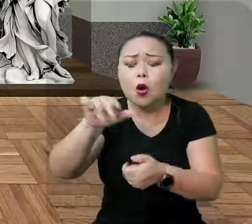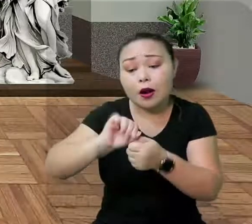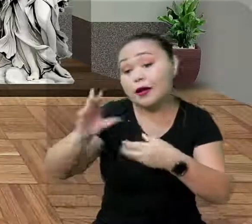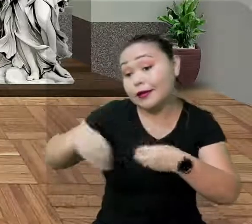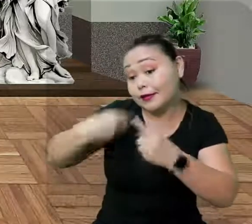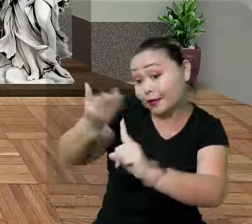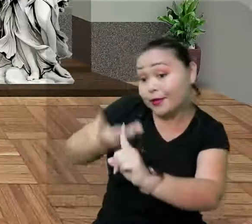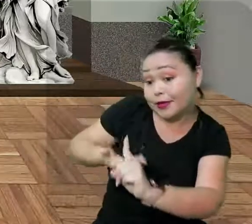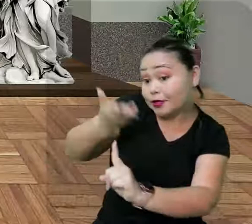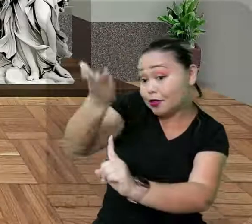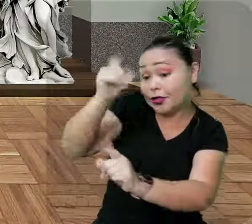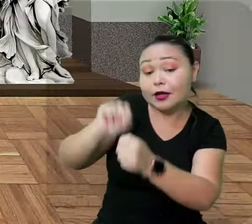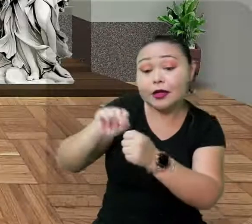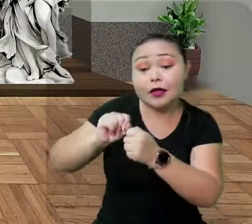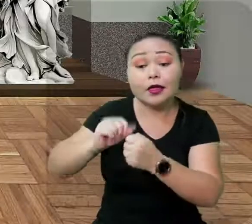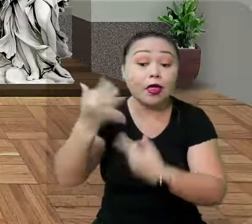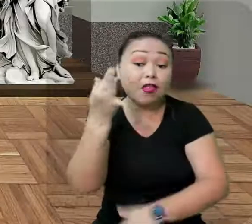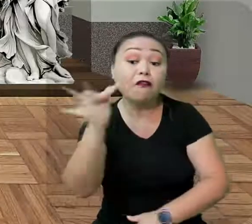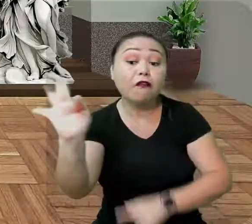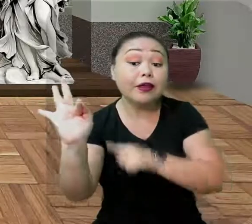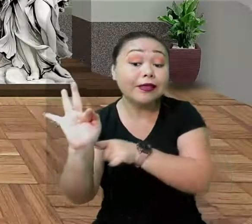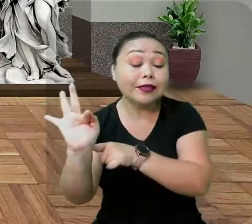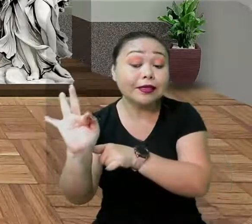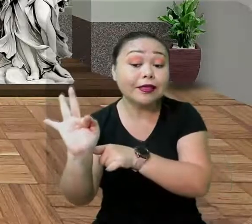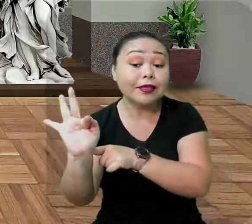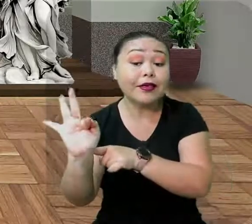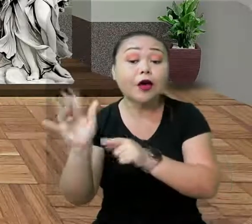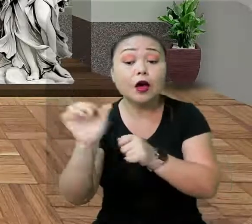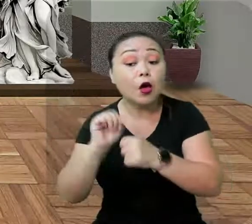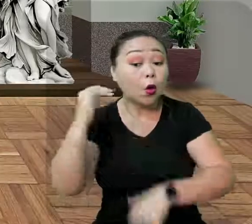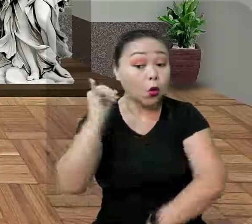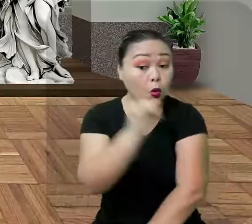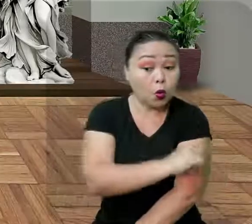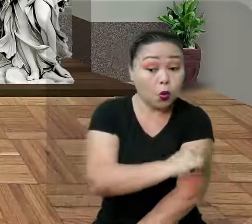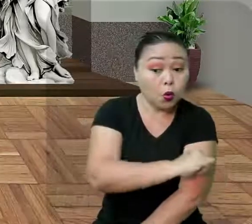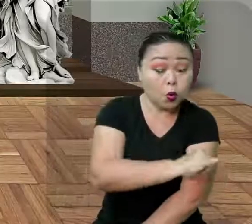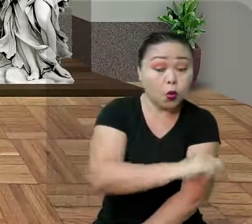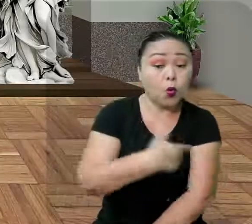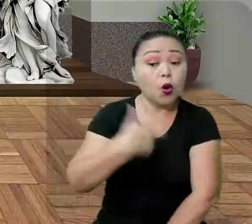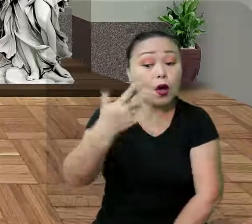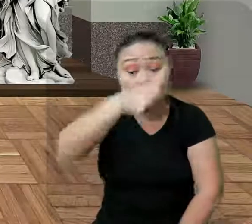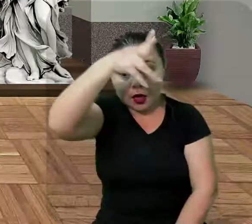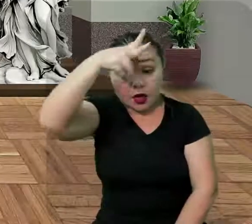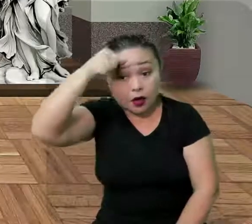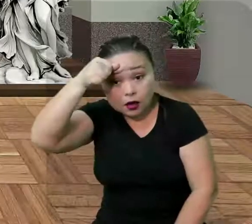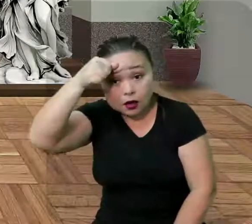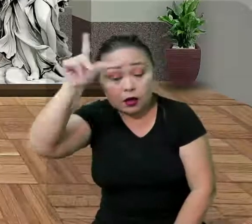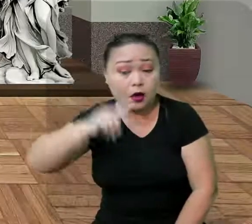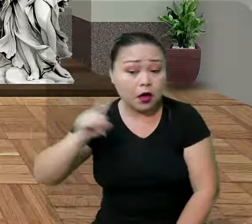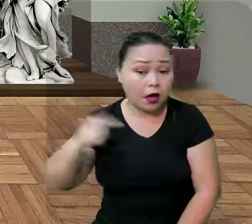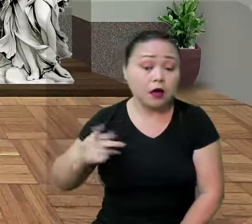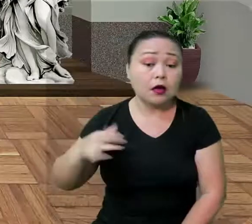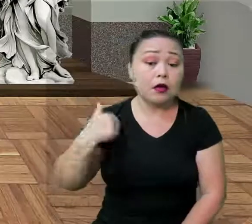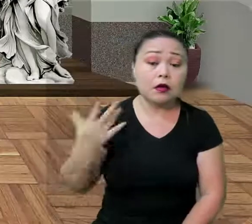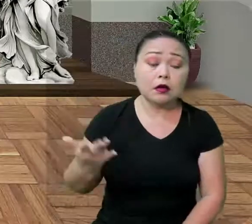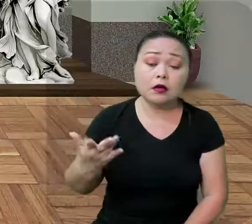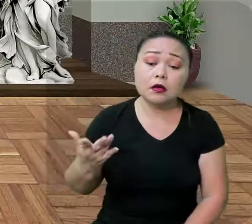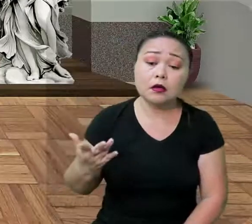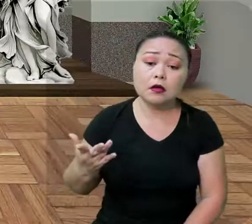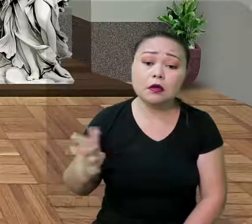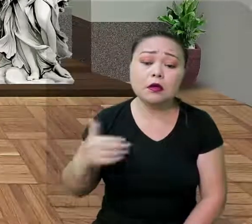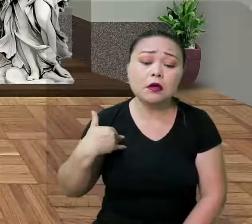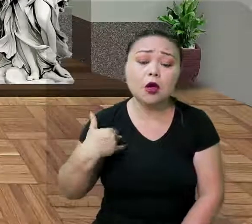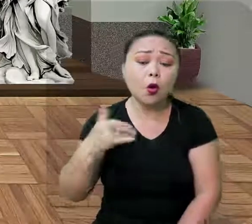homenagem a eles eu tenho os franceses tanto no Rio de Janeiro que não também aqui na Amazônia na França equinocial é